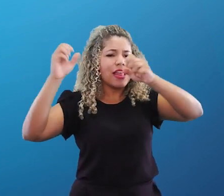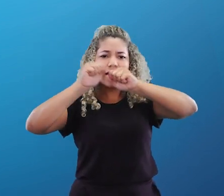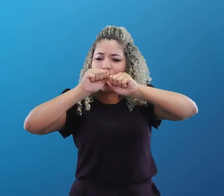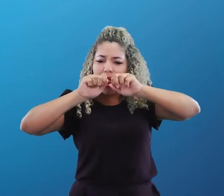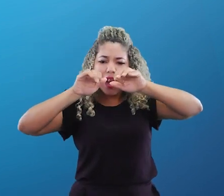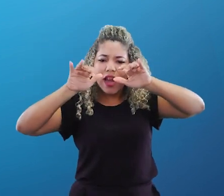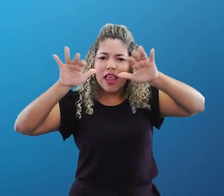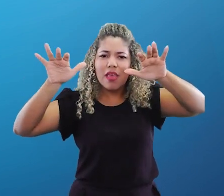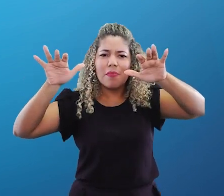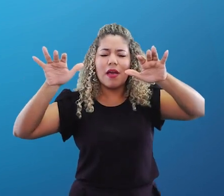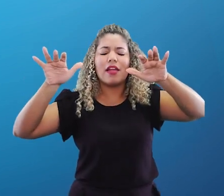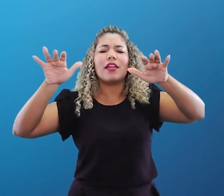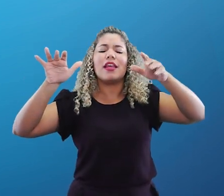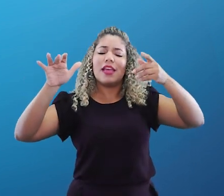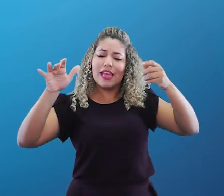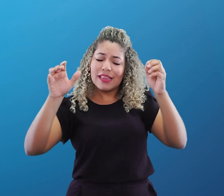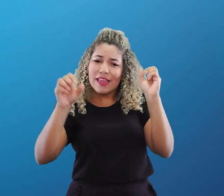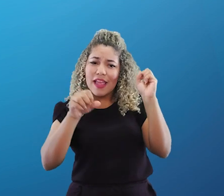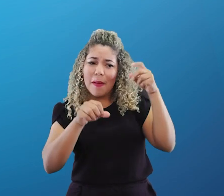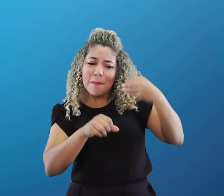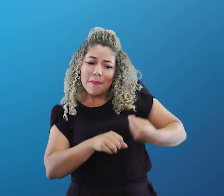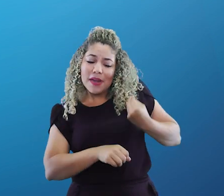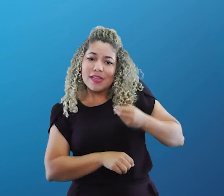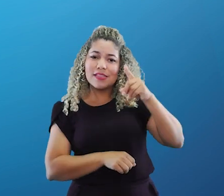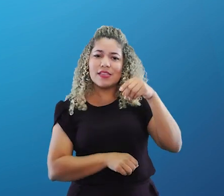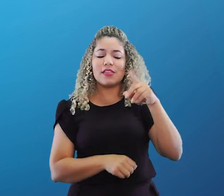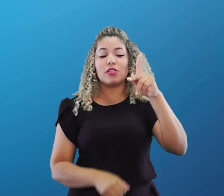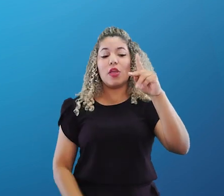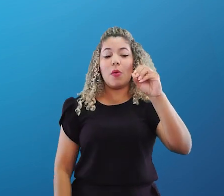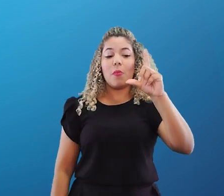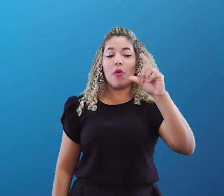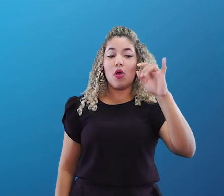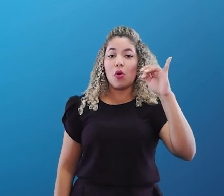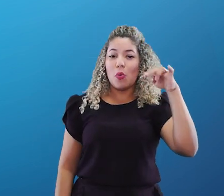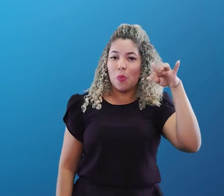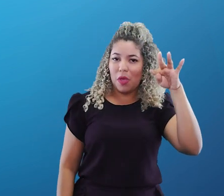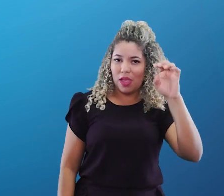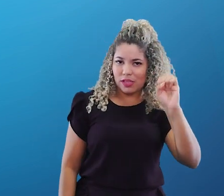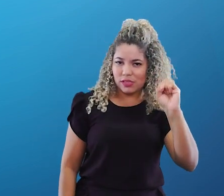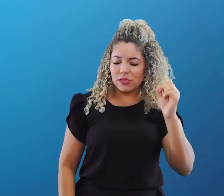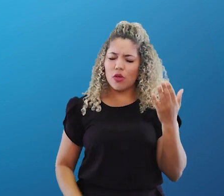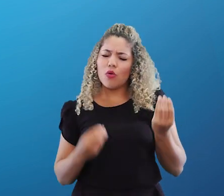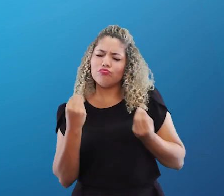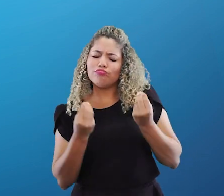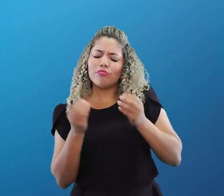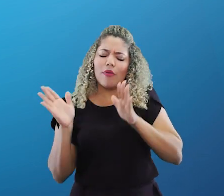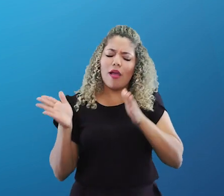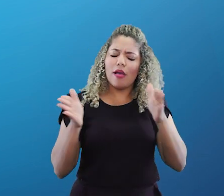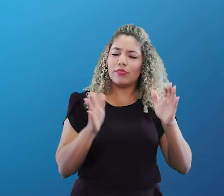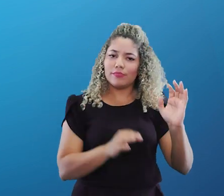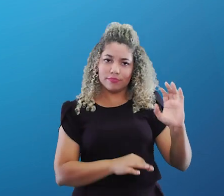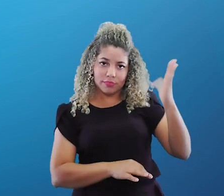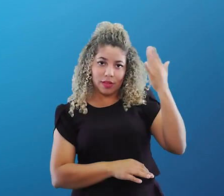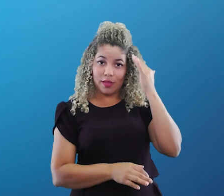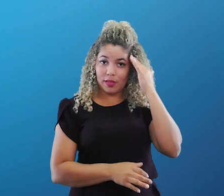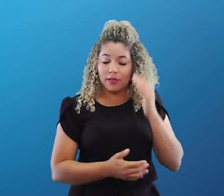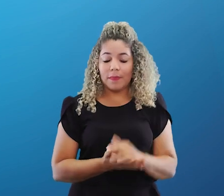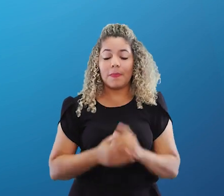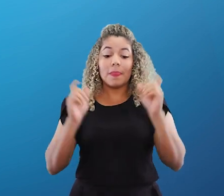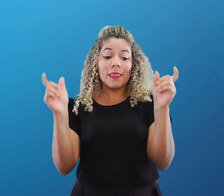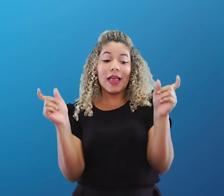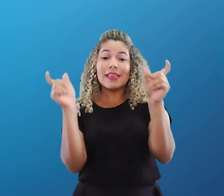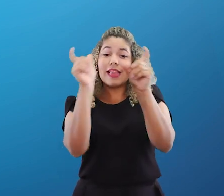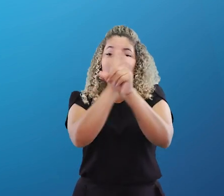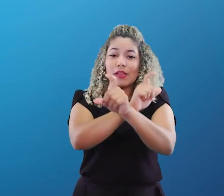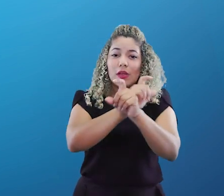com que haja poluentes em concentração mais elevada. Vamos entender como acontece esse processo? Na inversão térmica,